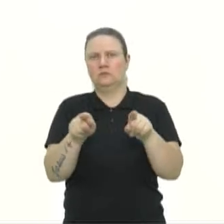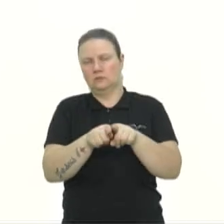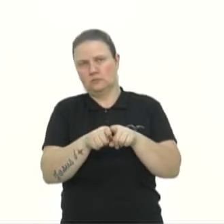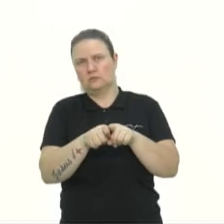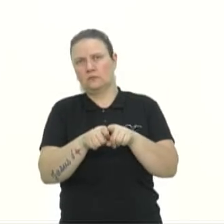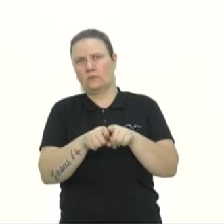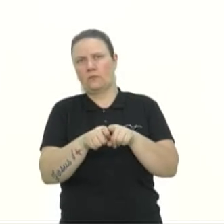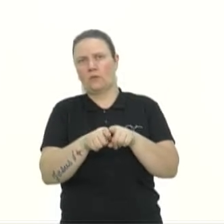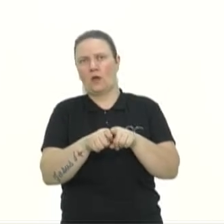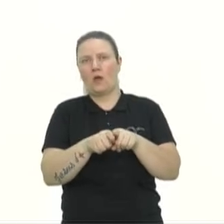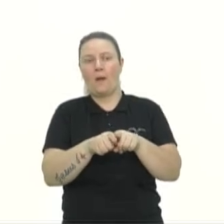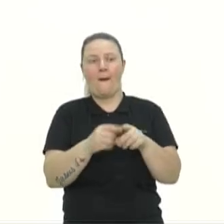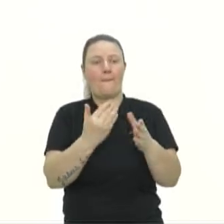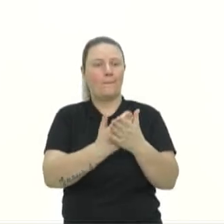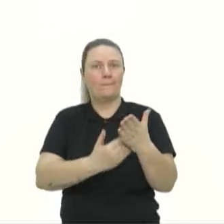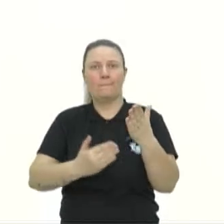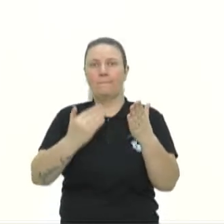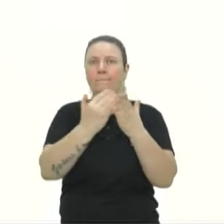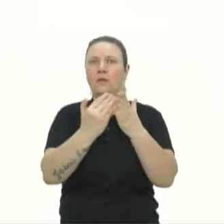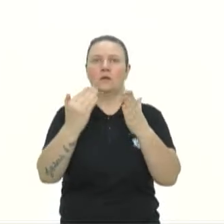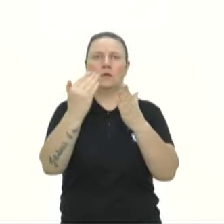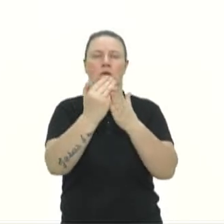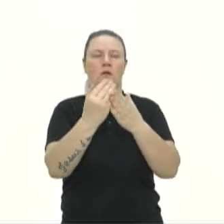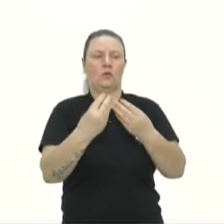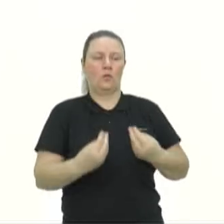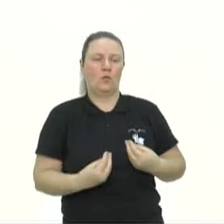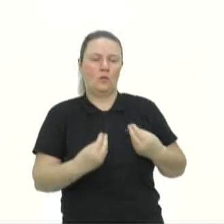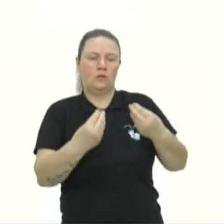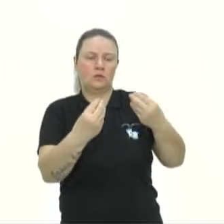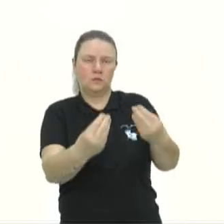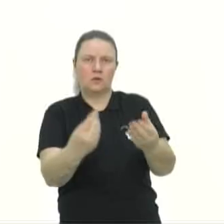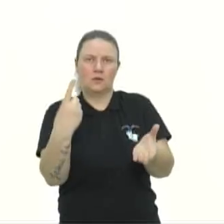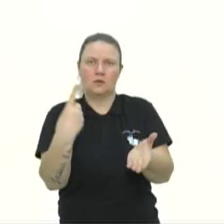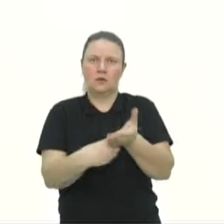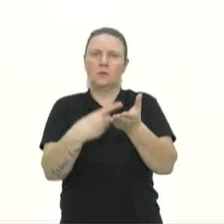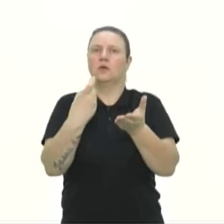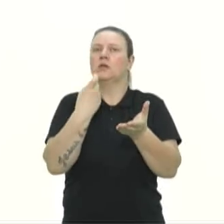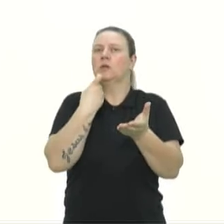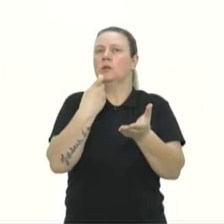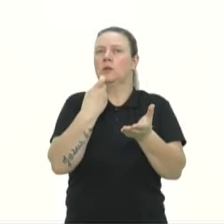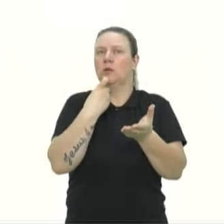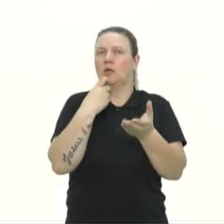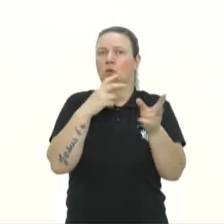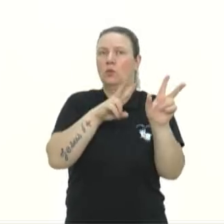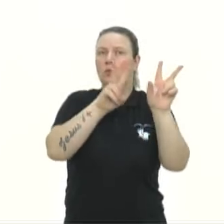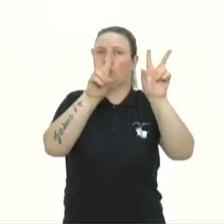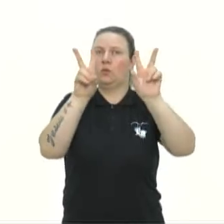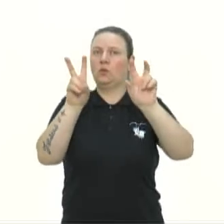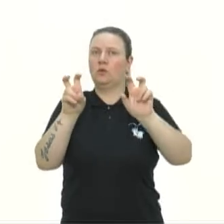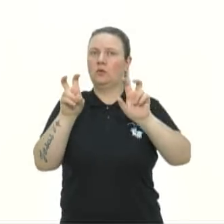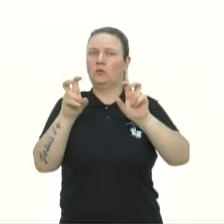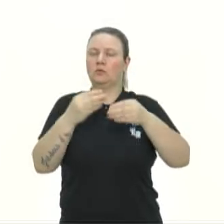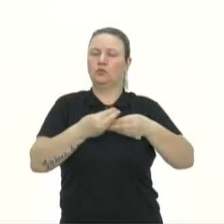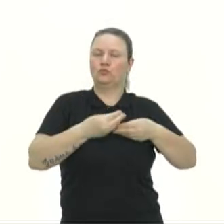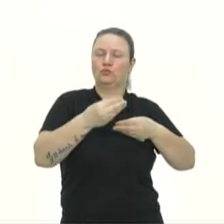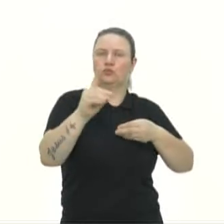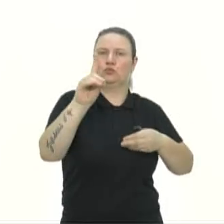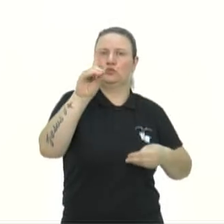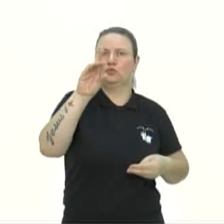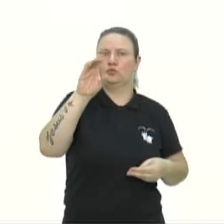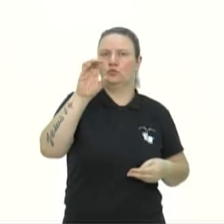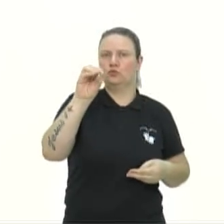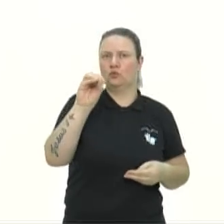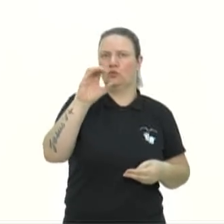ampliar as doações, a campanha lançada nesta sexta terá o slogan Doe órgãos,